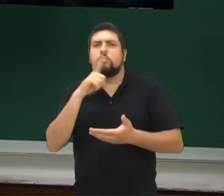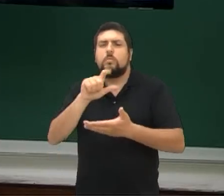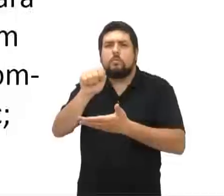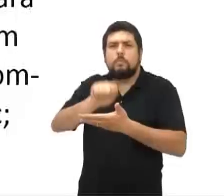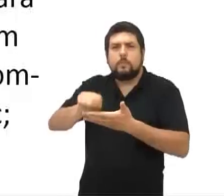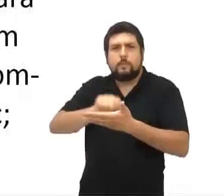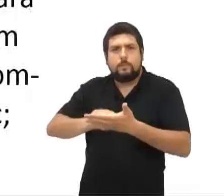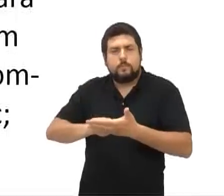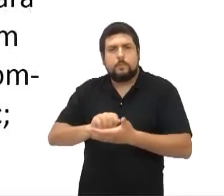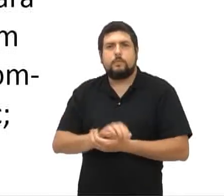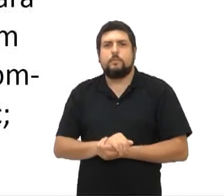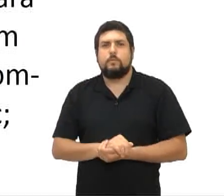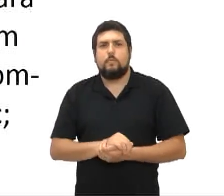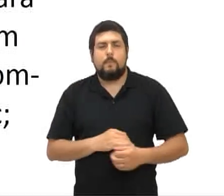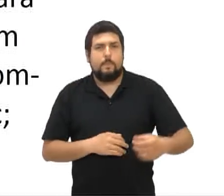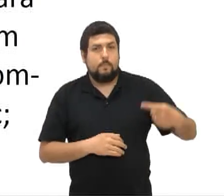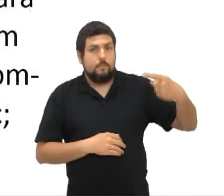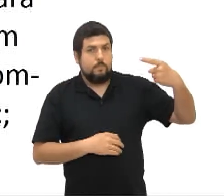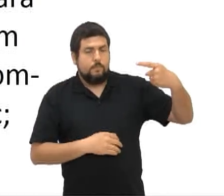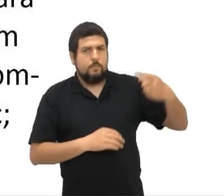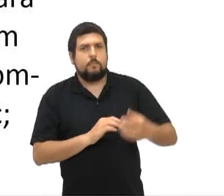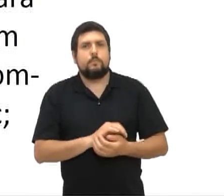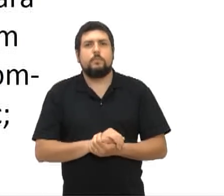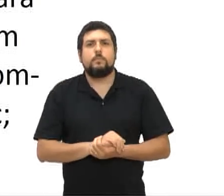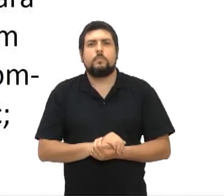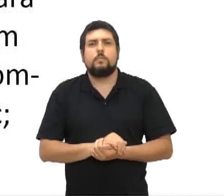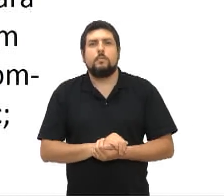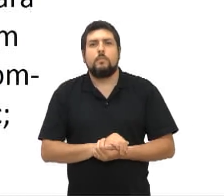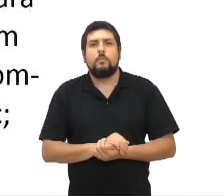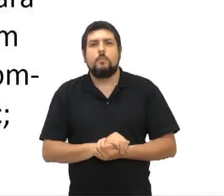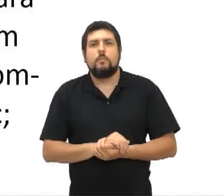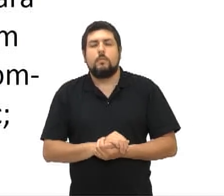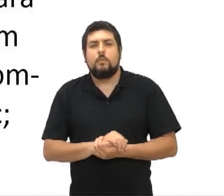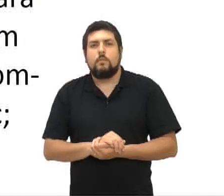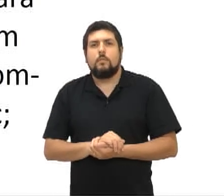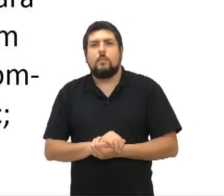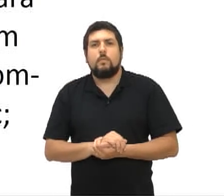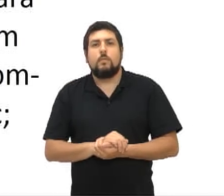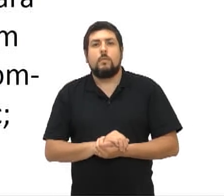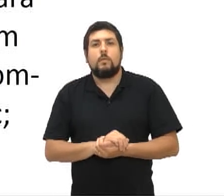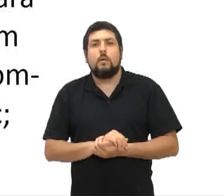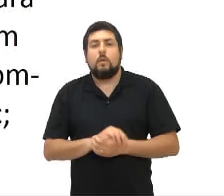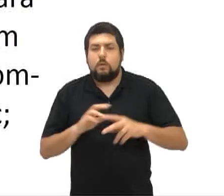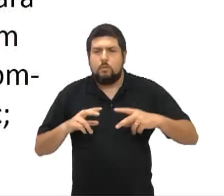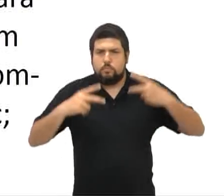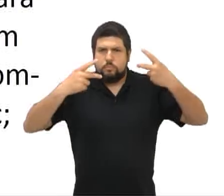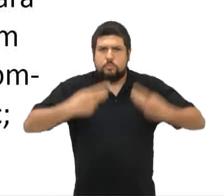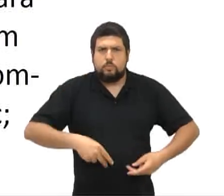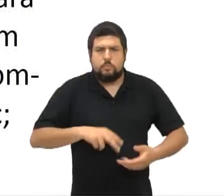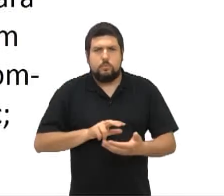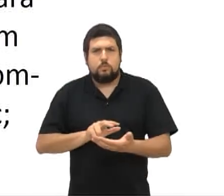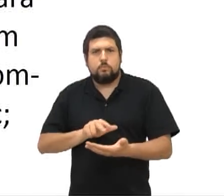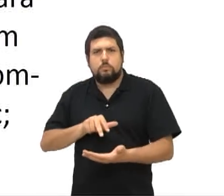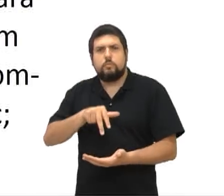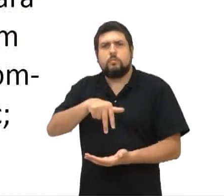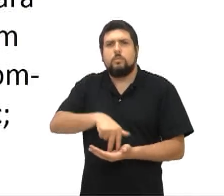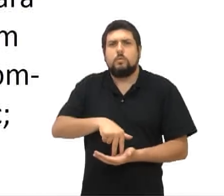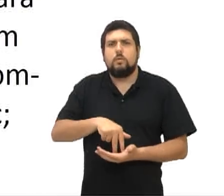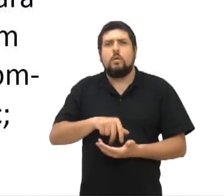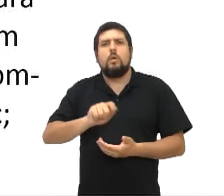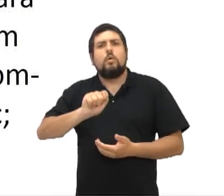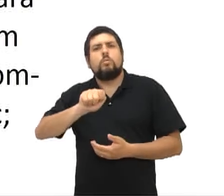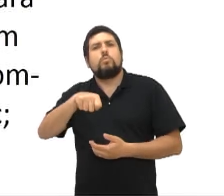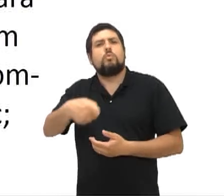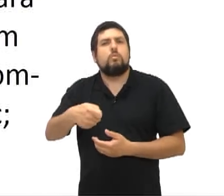nisso? Então, primeira coisa, posicionar-se explicitamente em relação a uma questão polêmica. Gente,